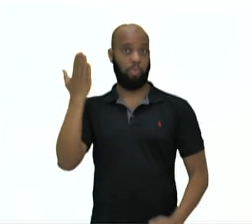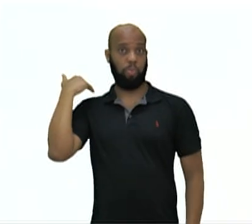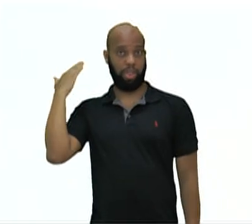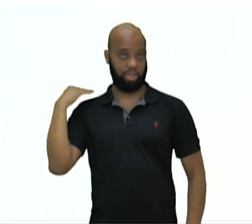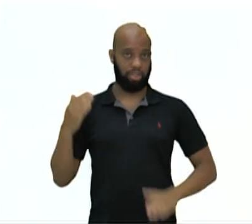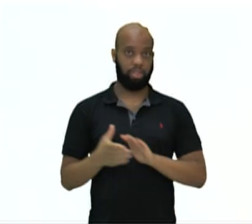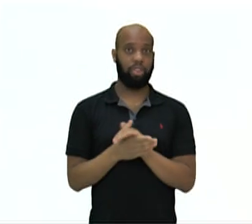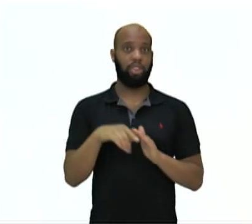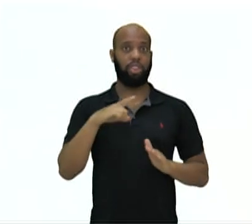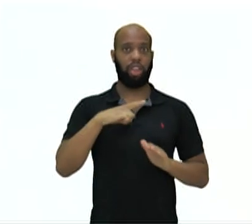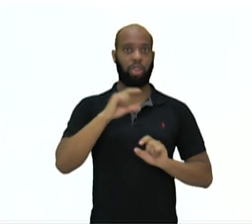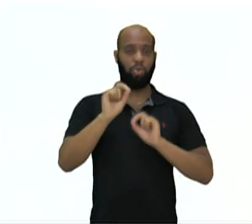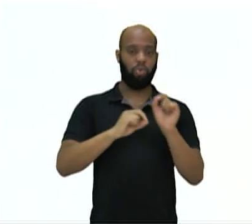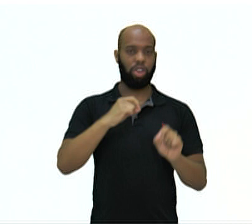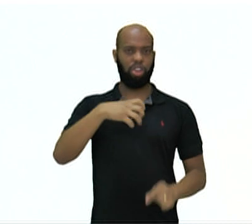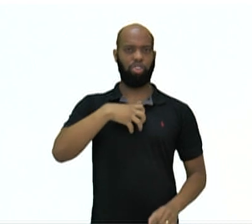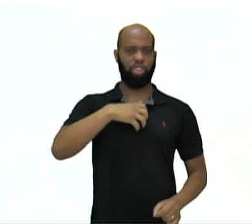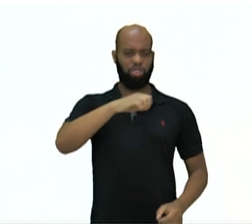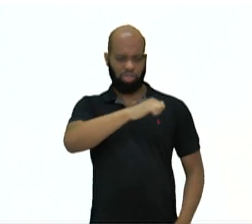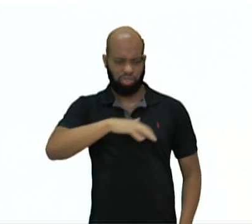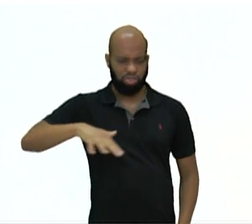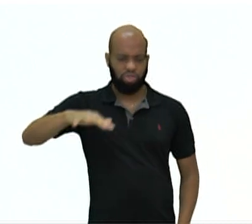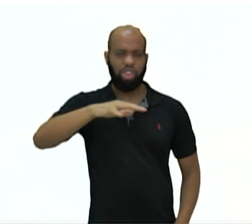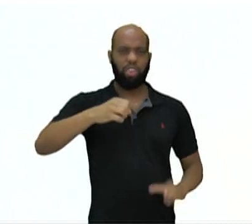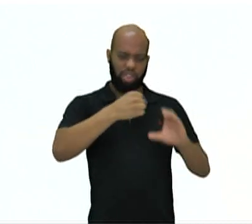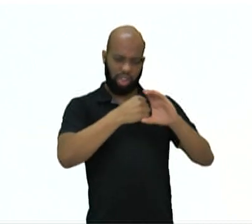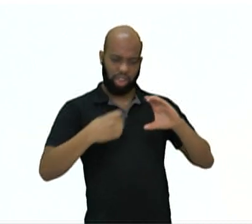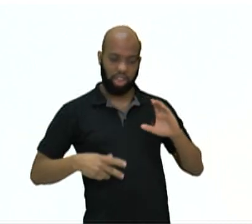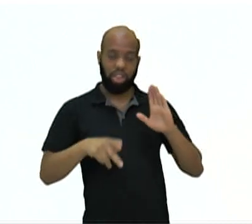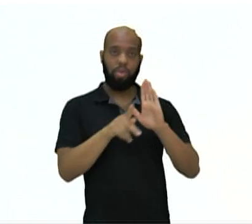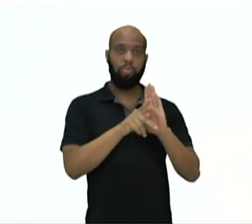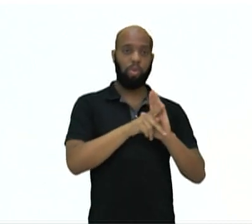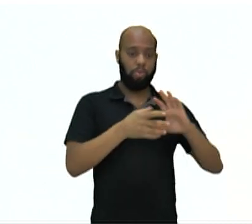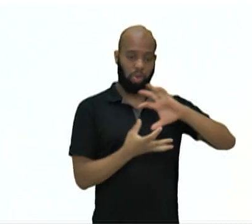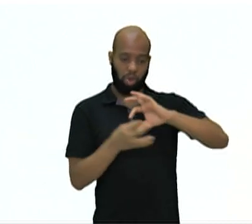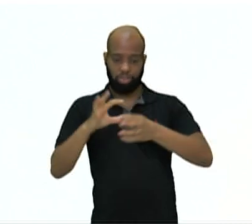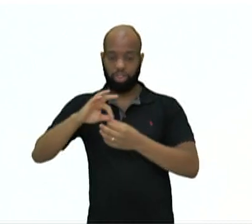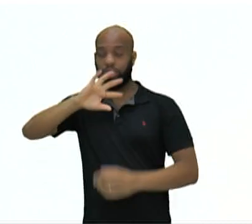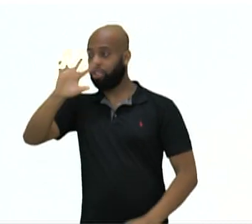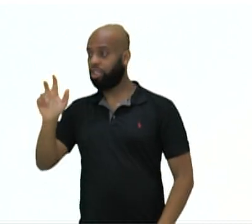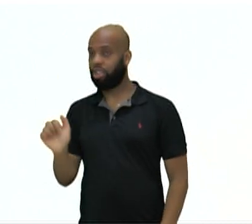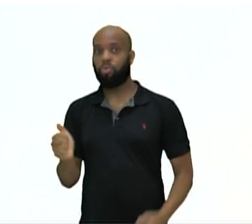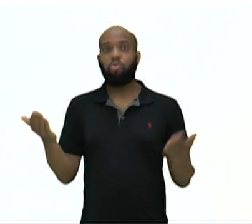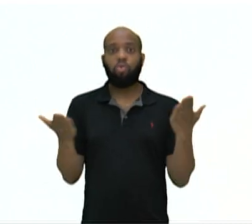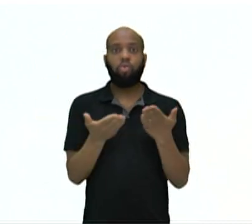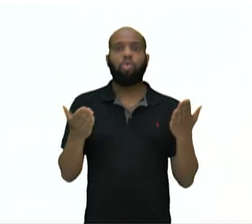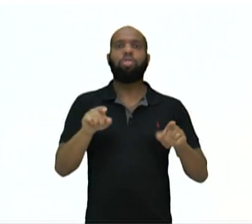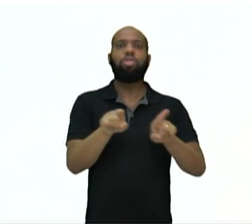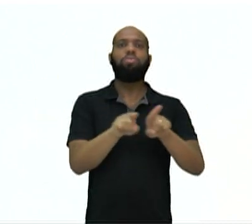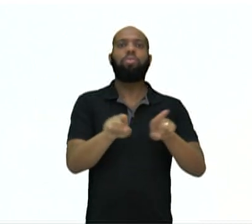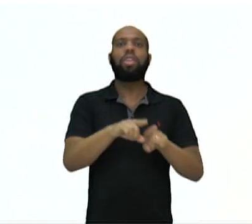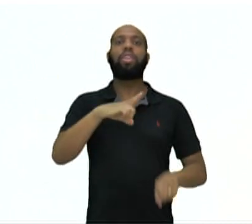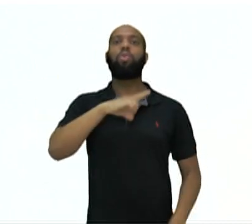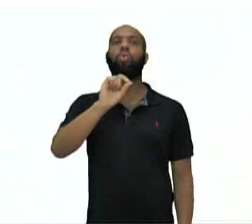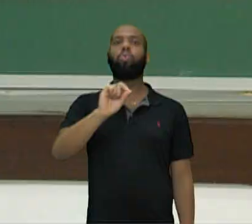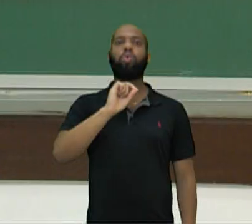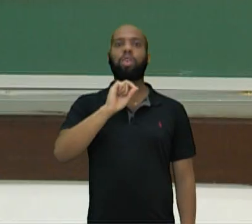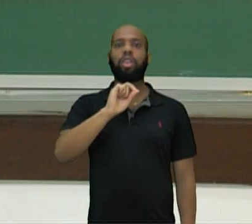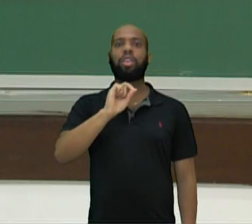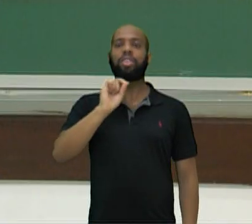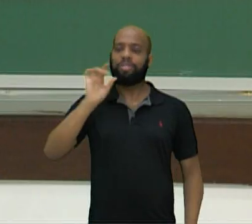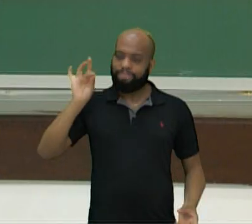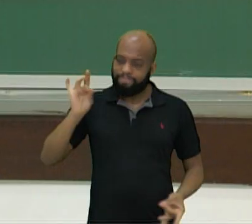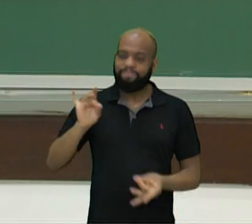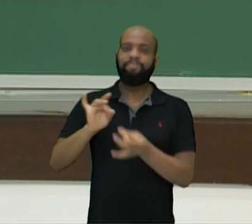dos aspectos gerais do continente americano e hoje, especificamente, os aspectos gerais do continente